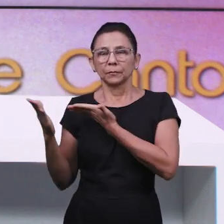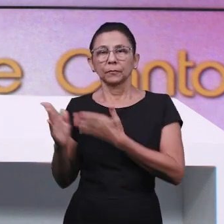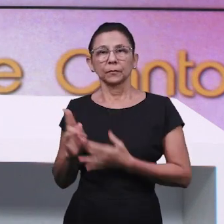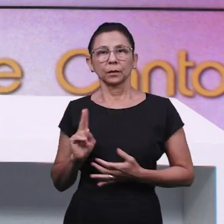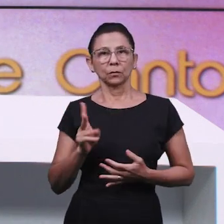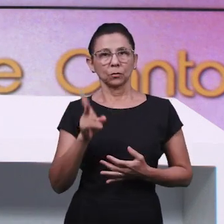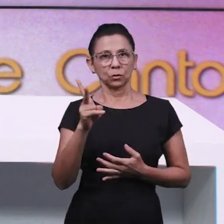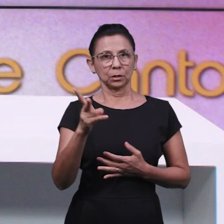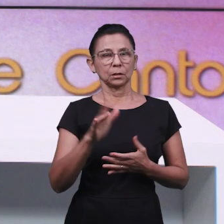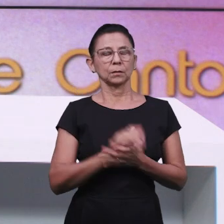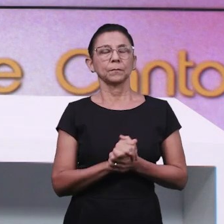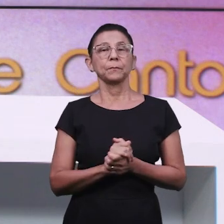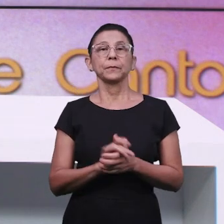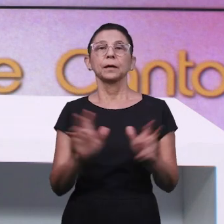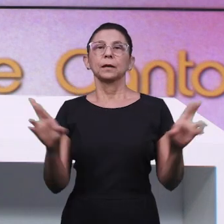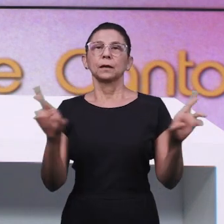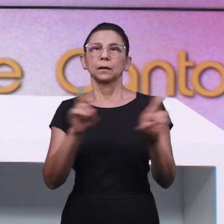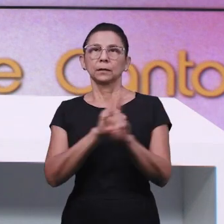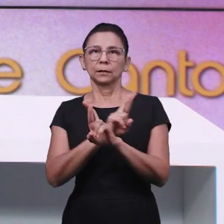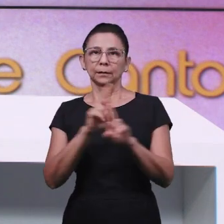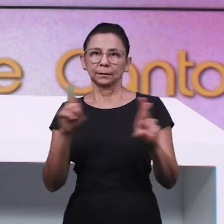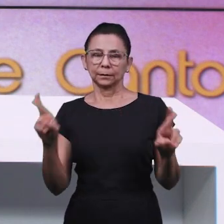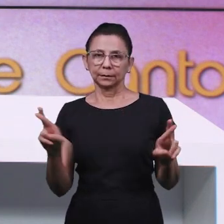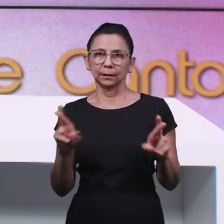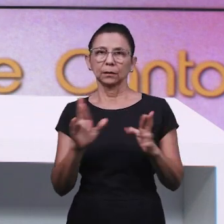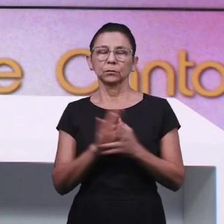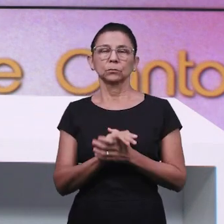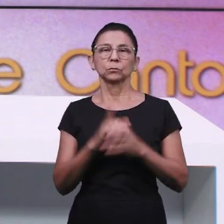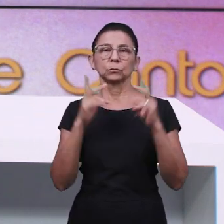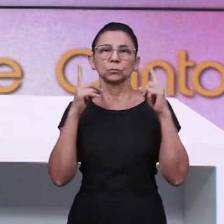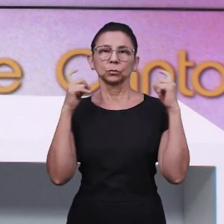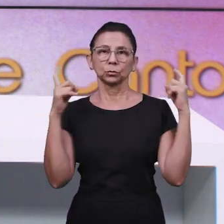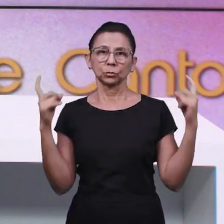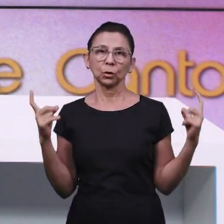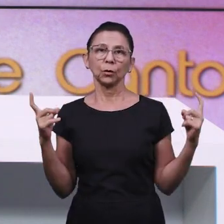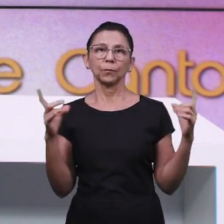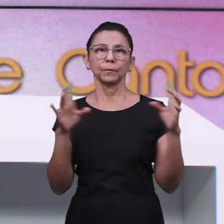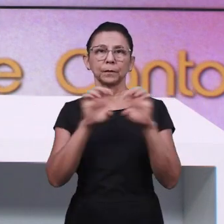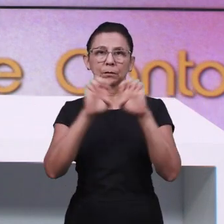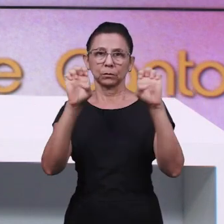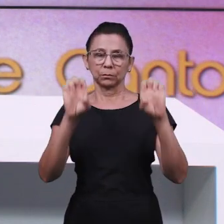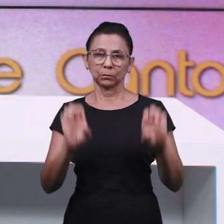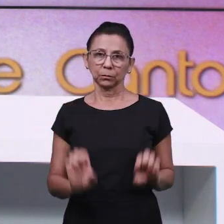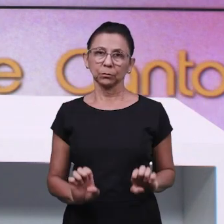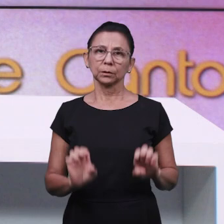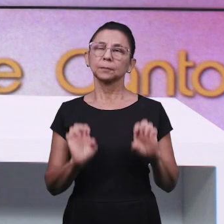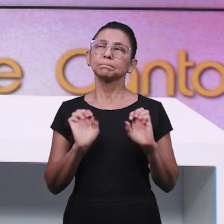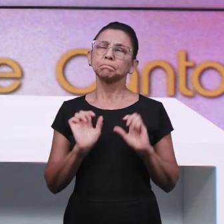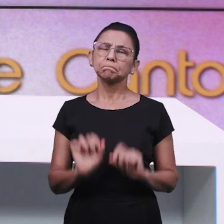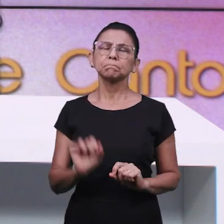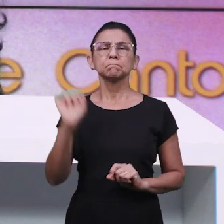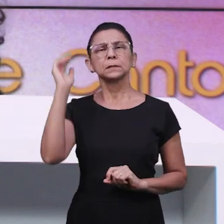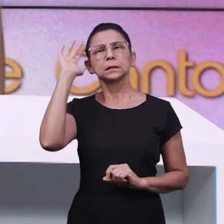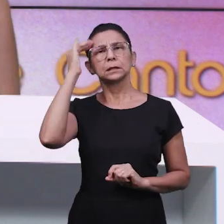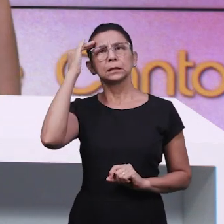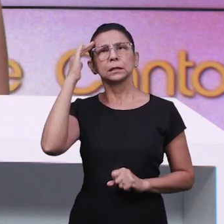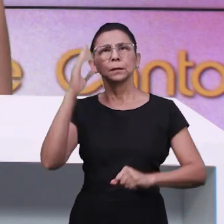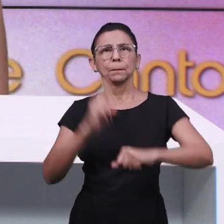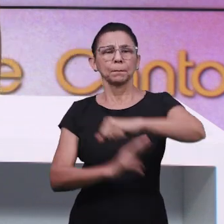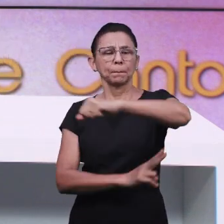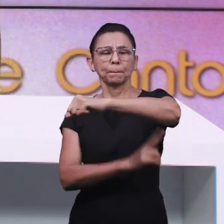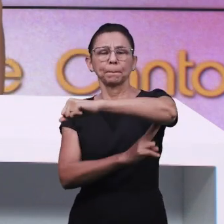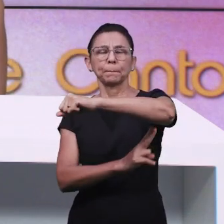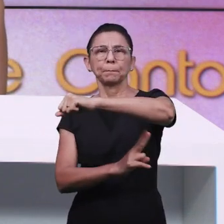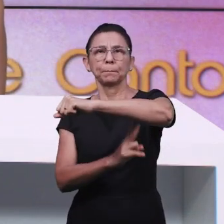Ainda falando sobre a relação de toda essa produção do som, nós podemos entender que os